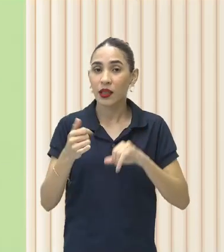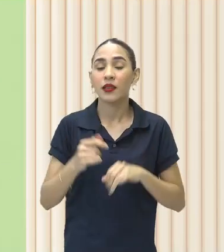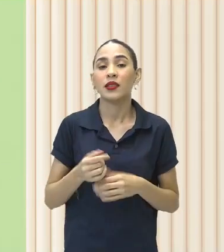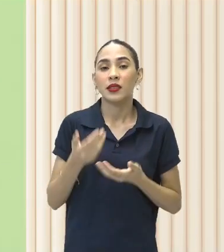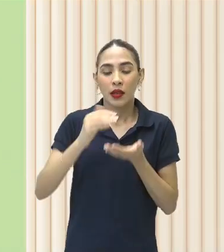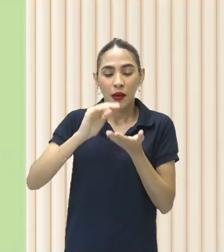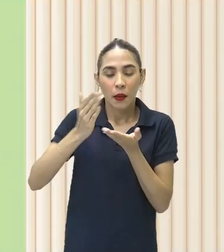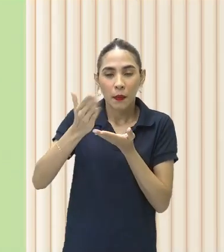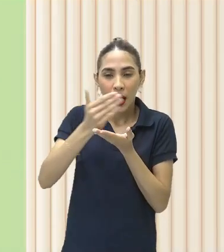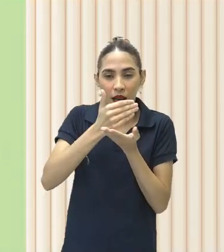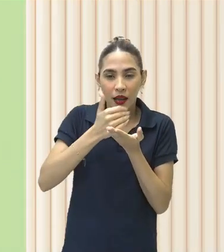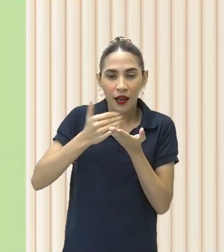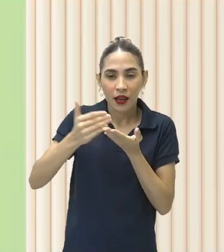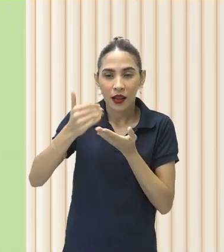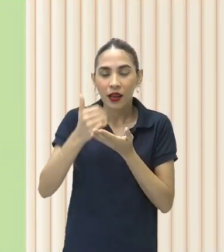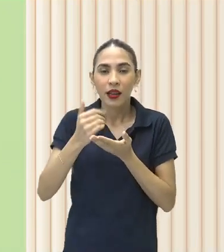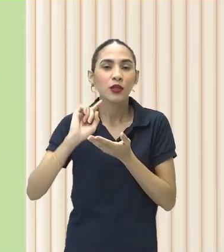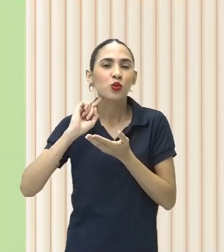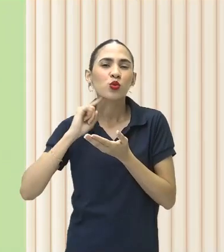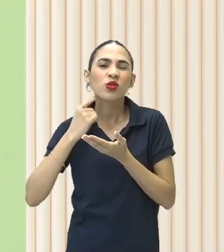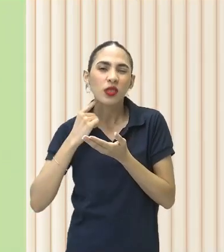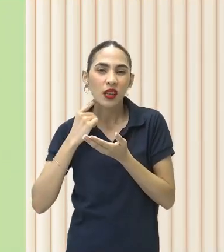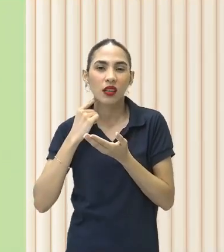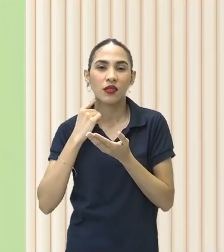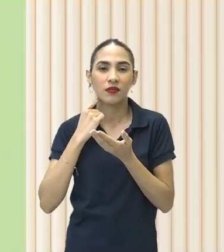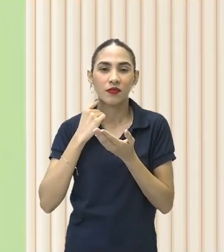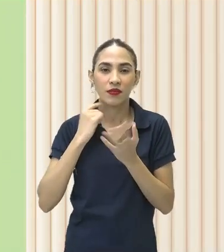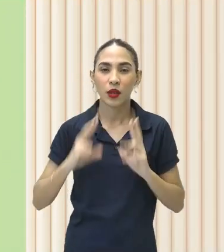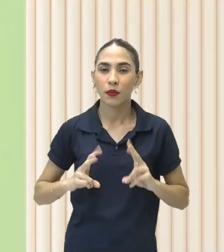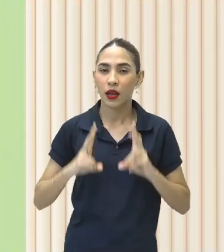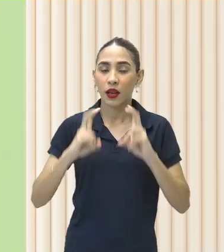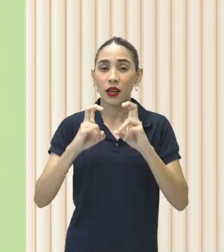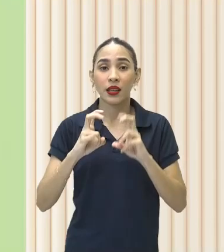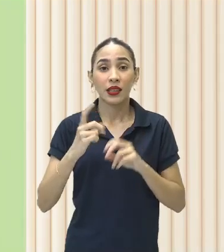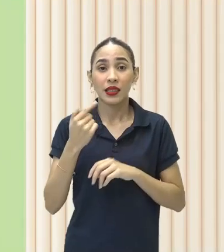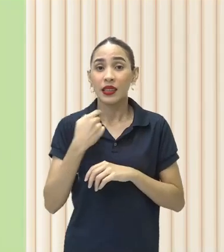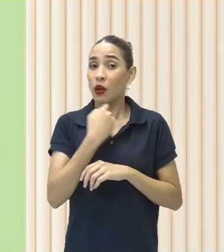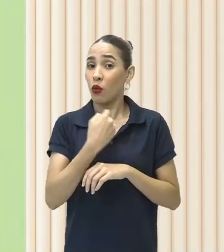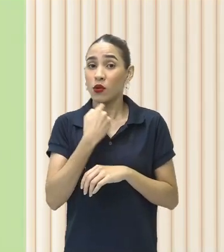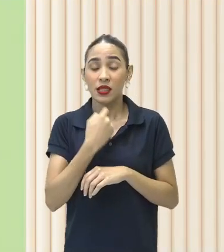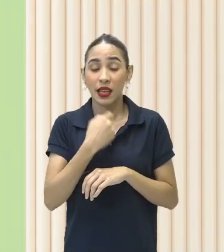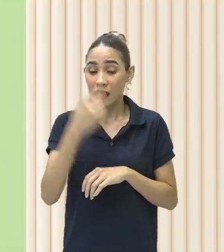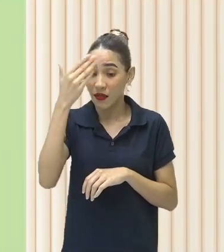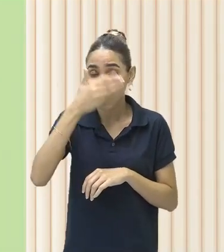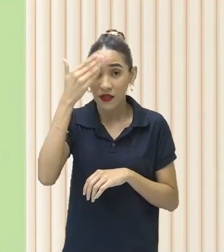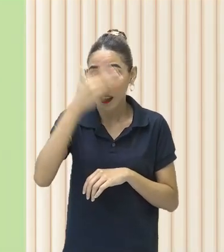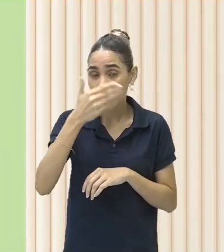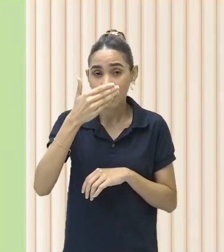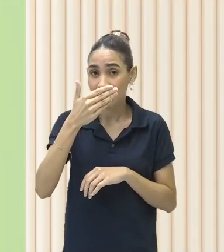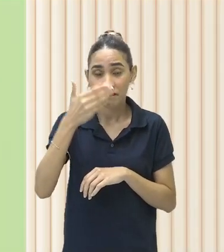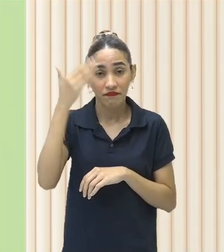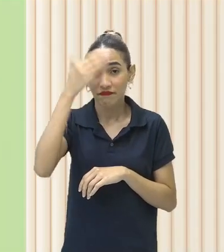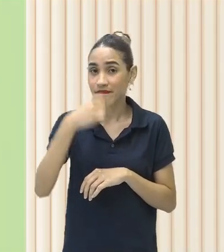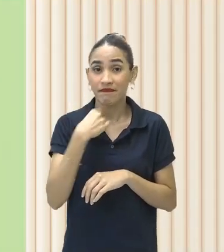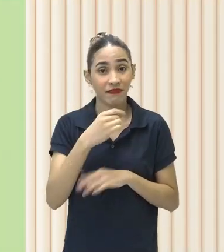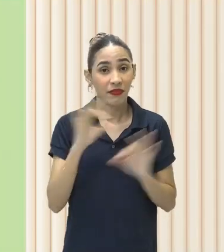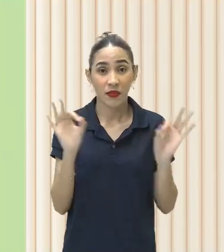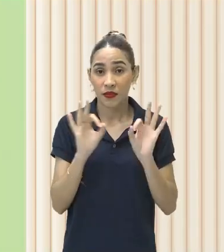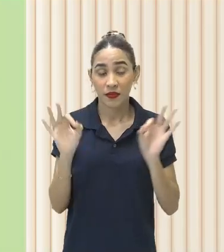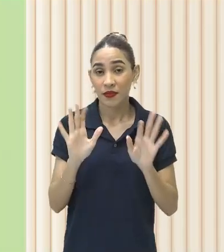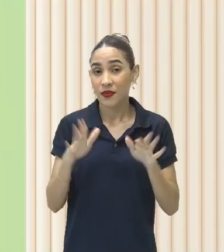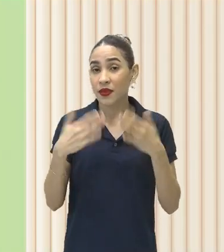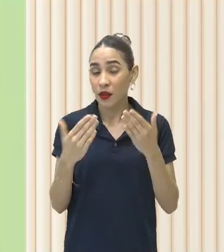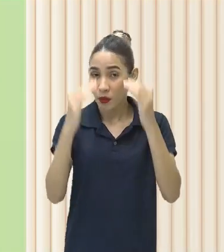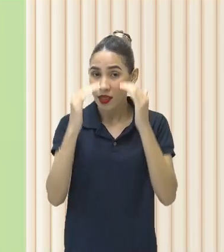para tirar todas aquelas impurezas, aqueles contaminantes que a gente não enxerga, a gente não consegue enxergar.